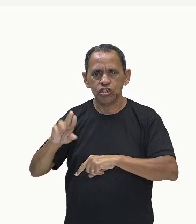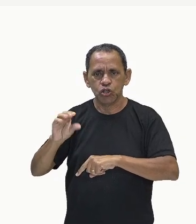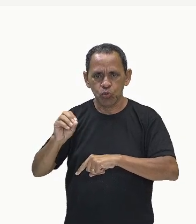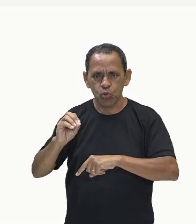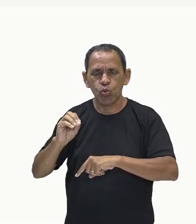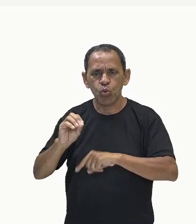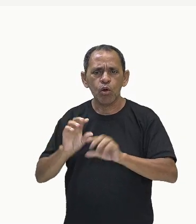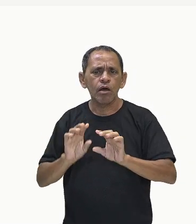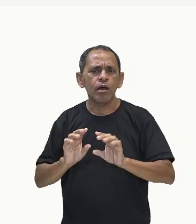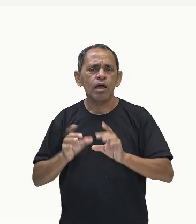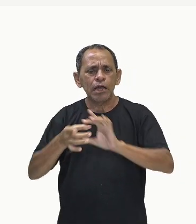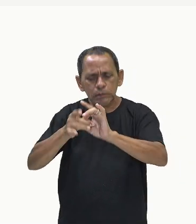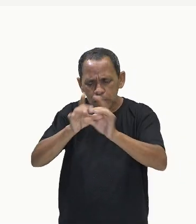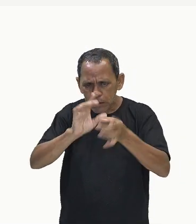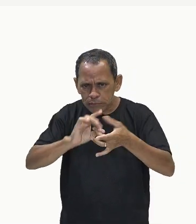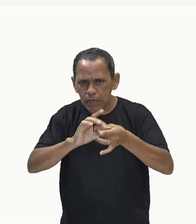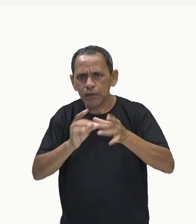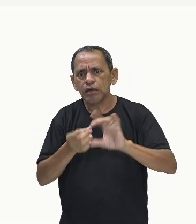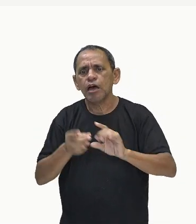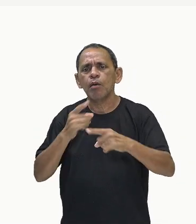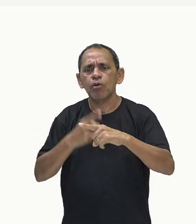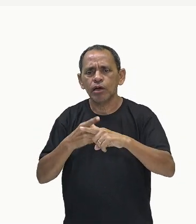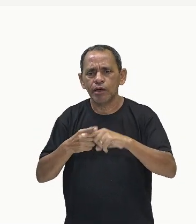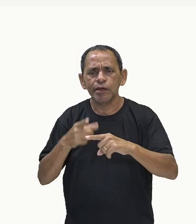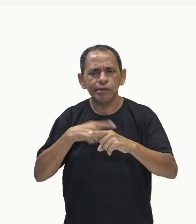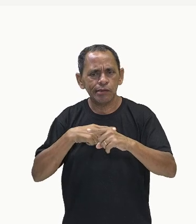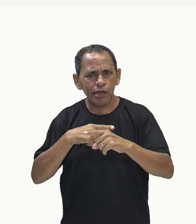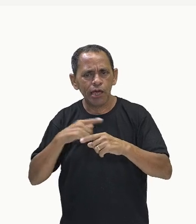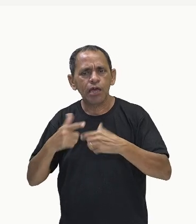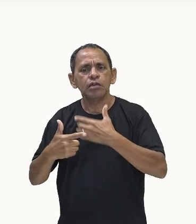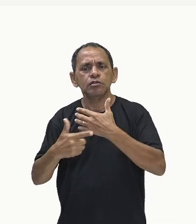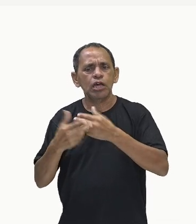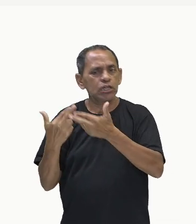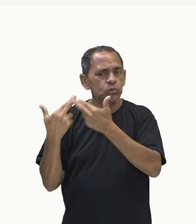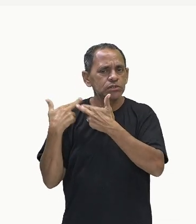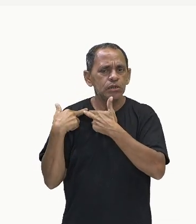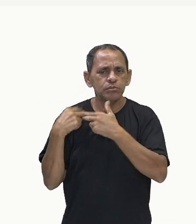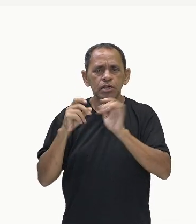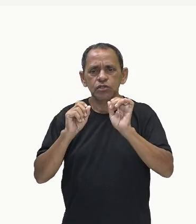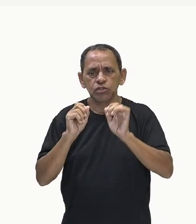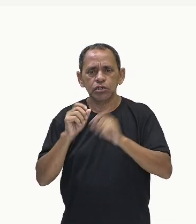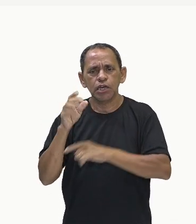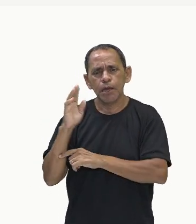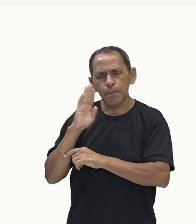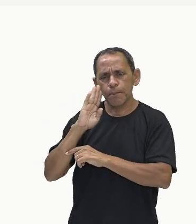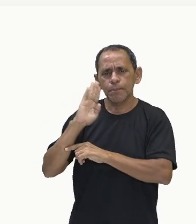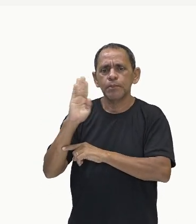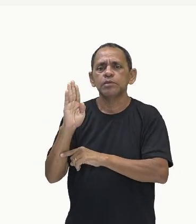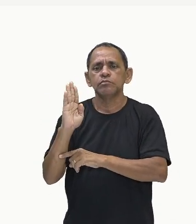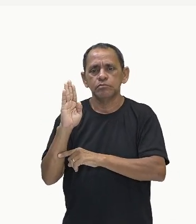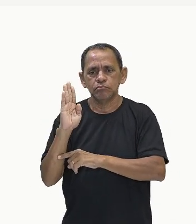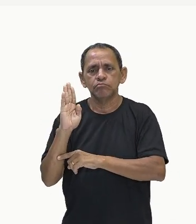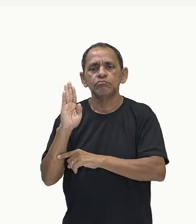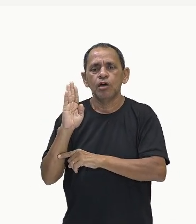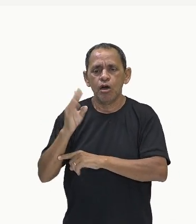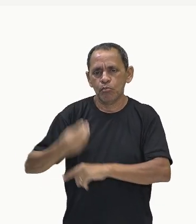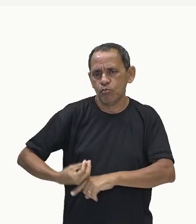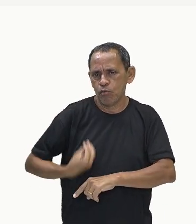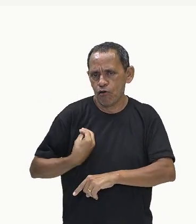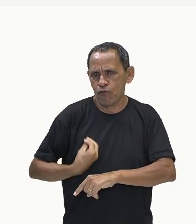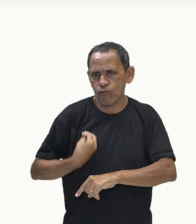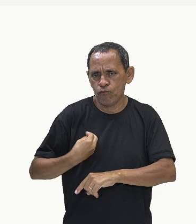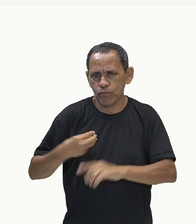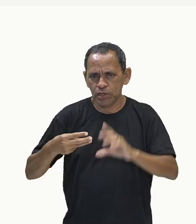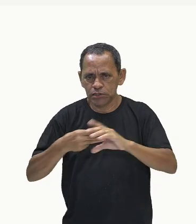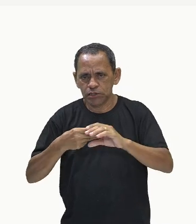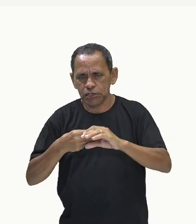especializado porque ele tem essas funções que eu citei para vocês, primordiais para a sobrevivência da célula, né? Além